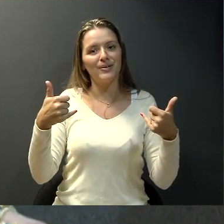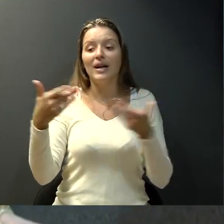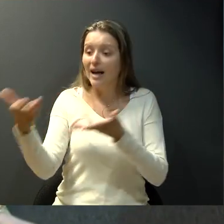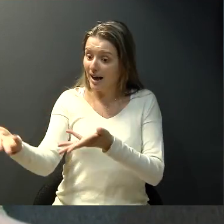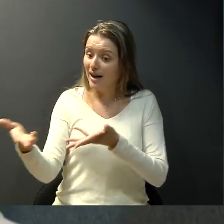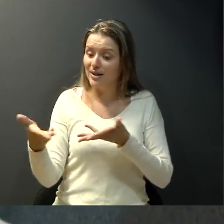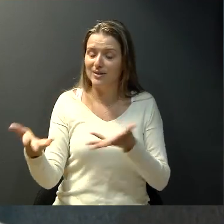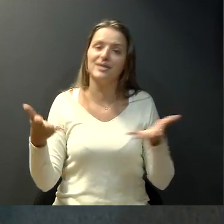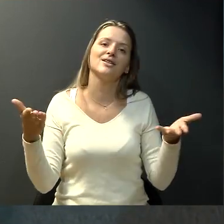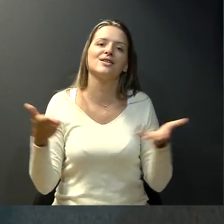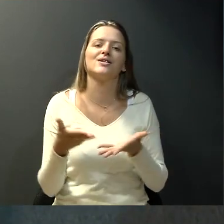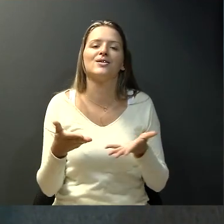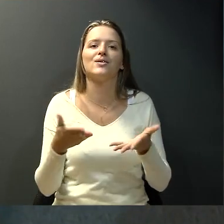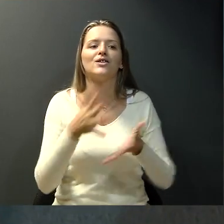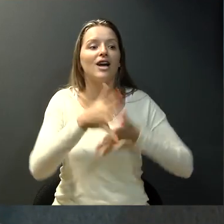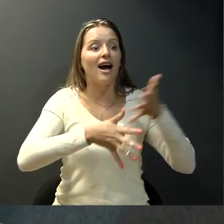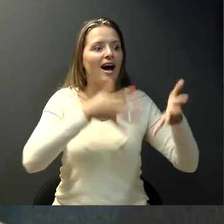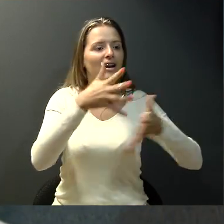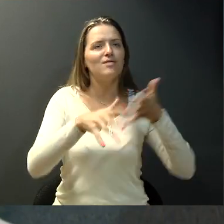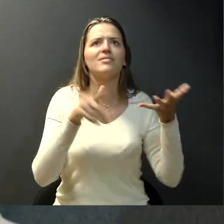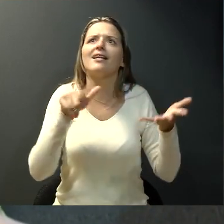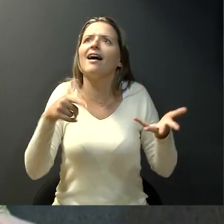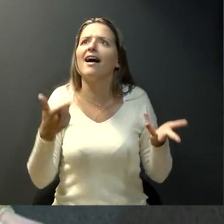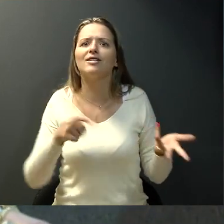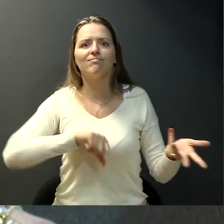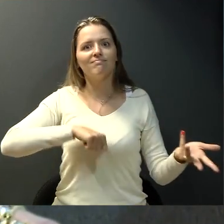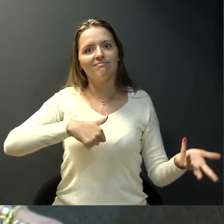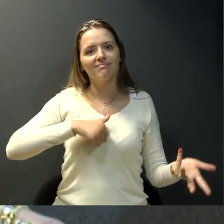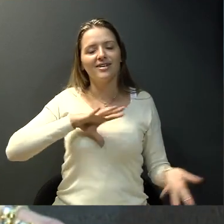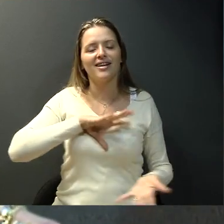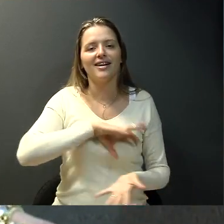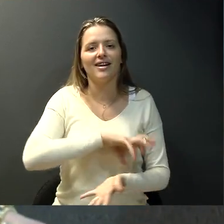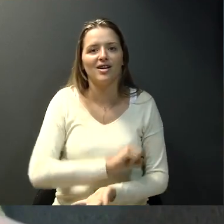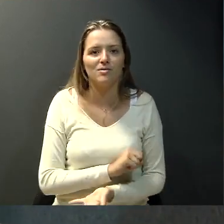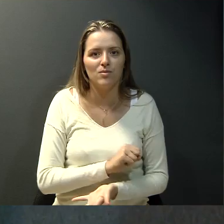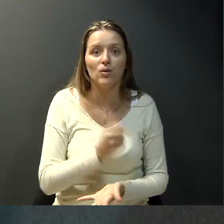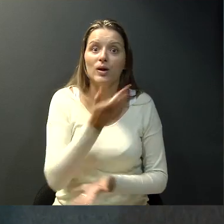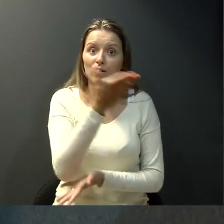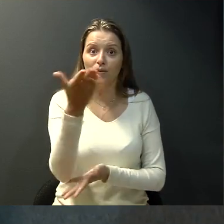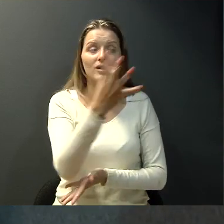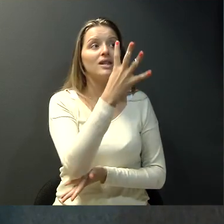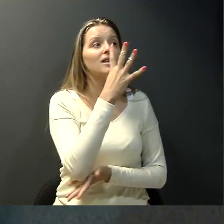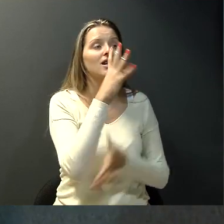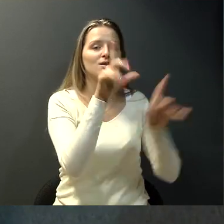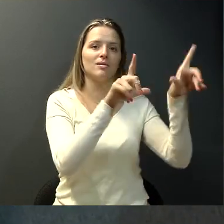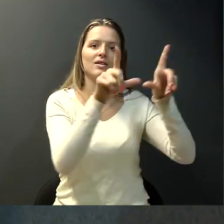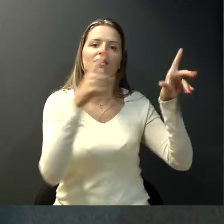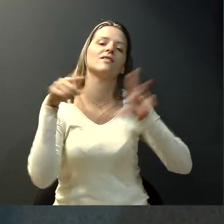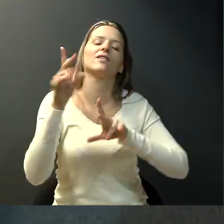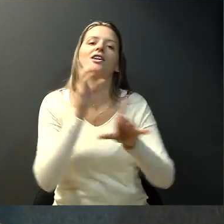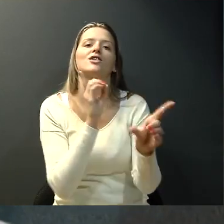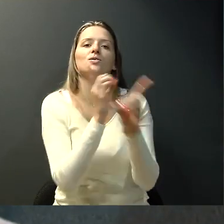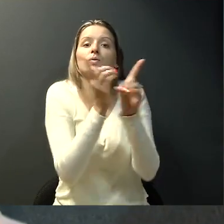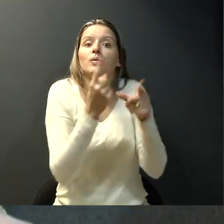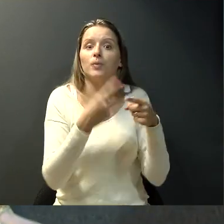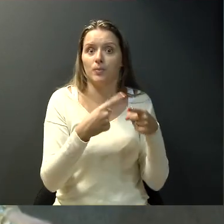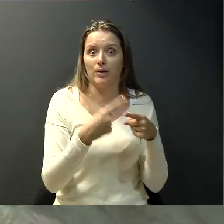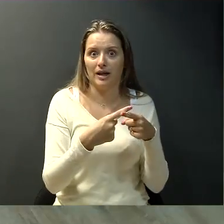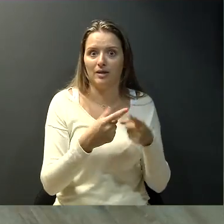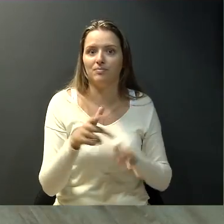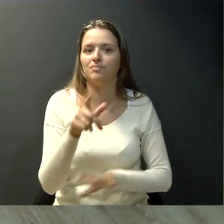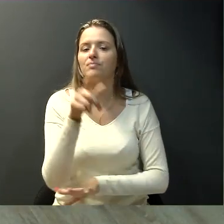nossa convidada de hoje, a Libras é um ato de amor. E você que nos assiste vai descobrir hoje o